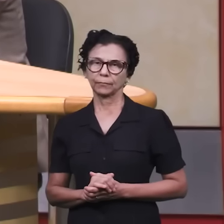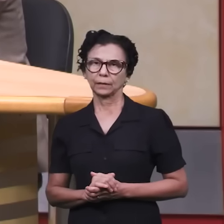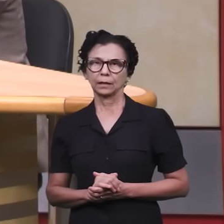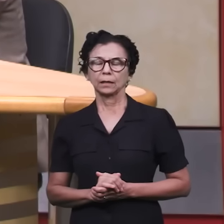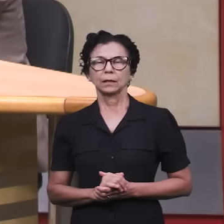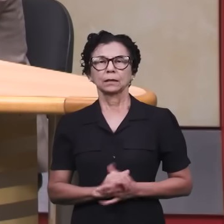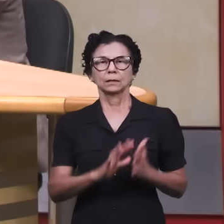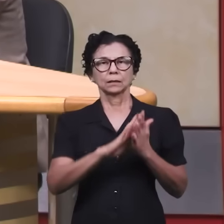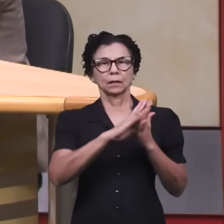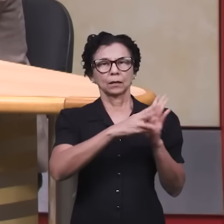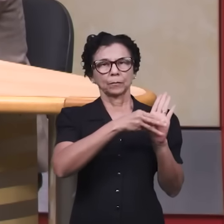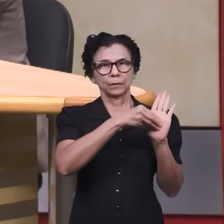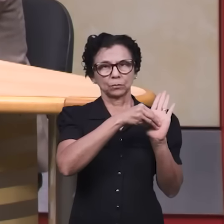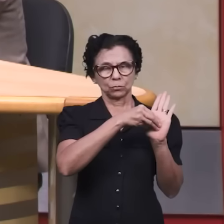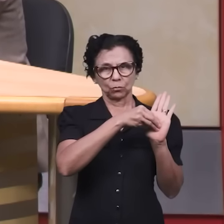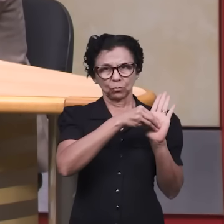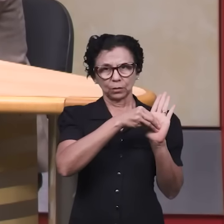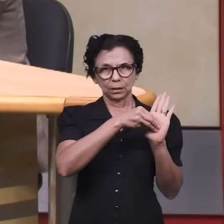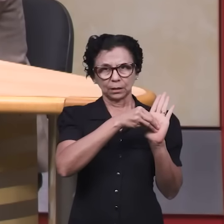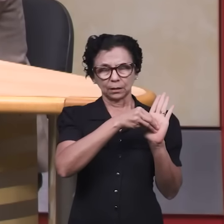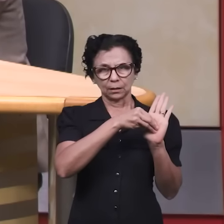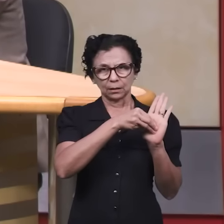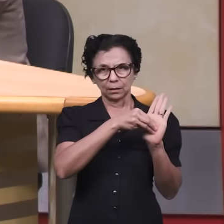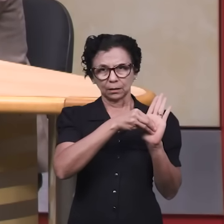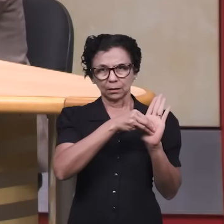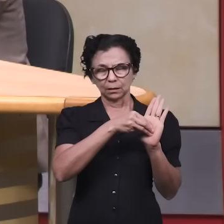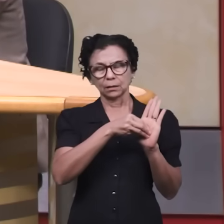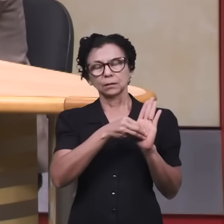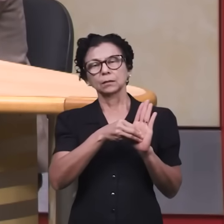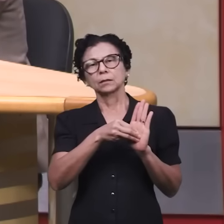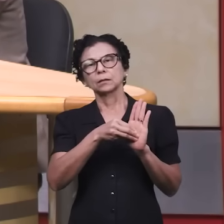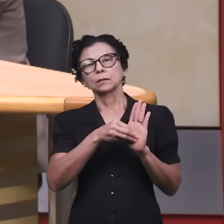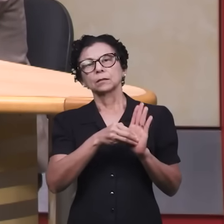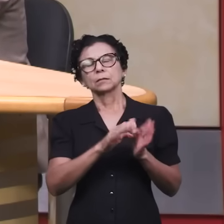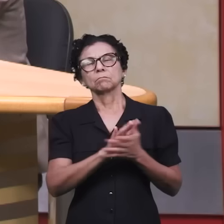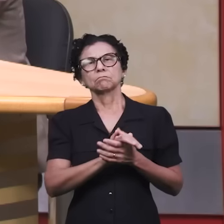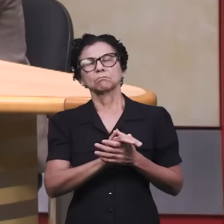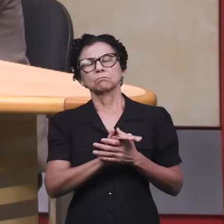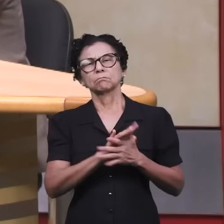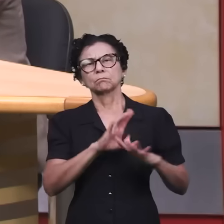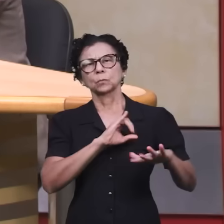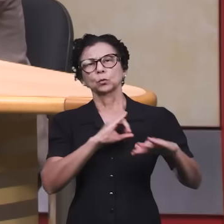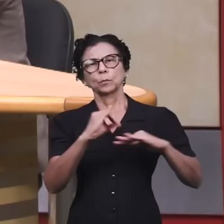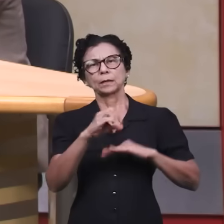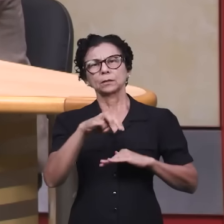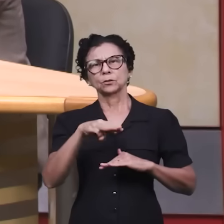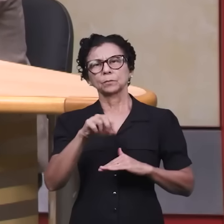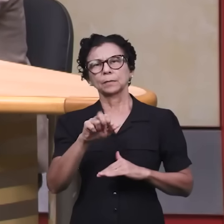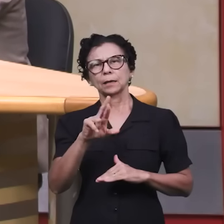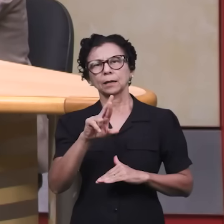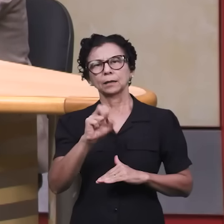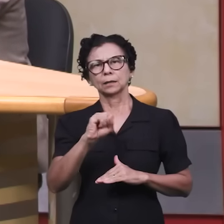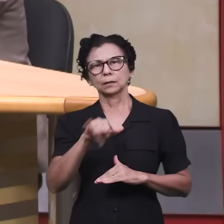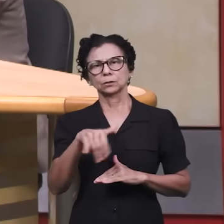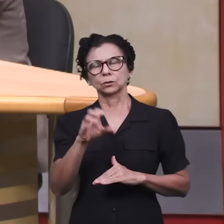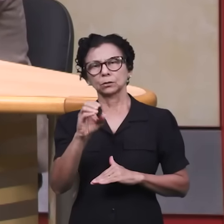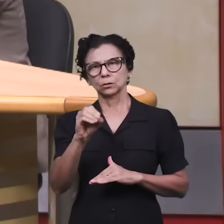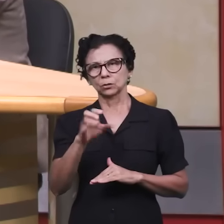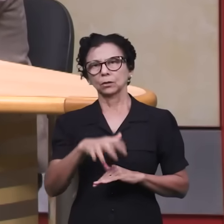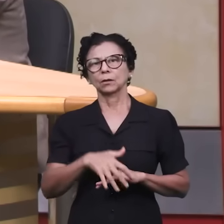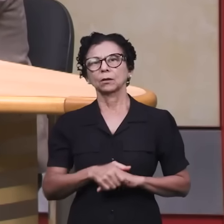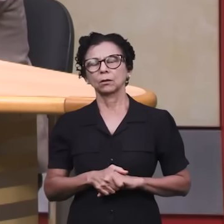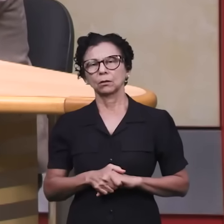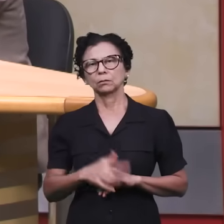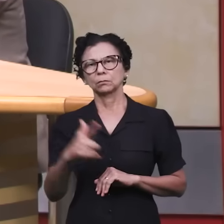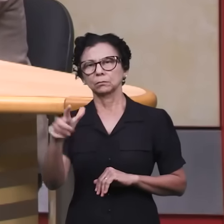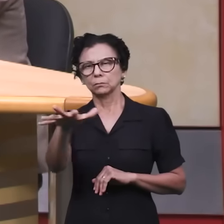Amazônia, né? O trabalho da Missão Amazônia na Amazônia Oriental, ali, arquipélago de Marajó, lá em cima, e o pastor Artini,